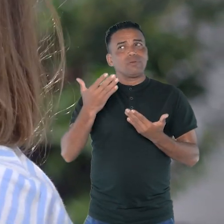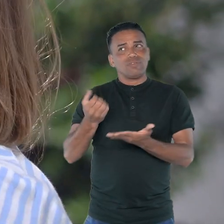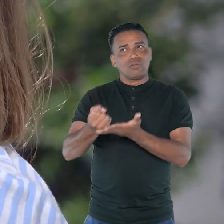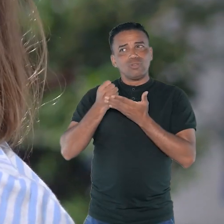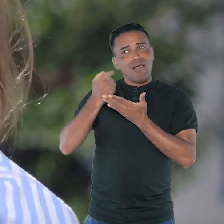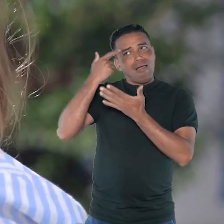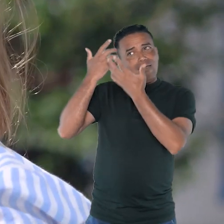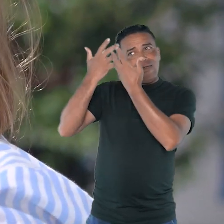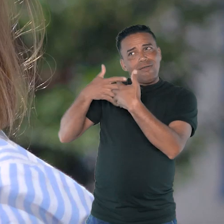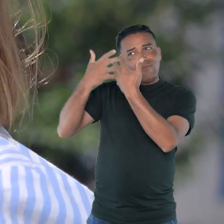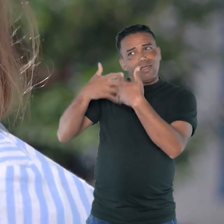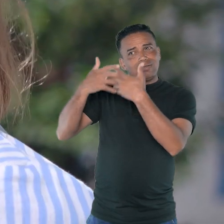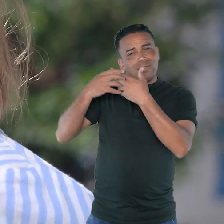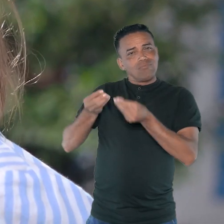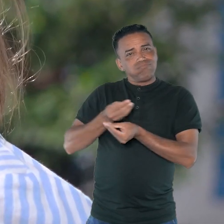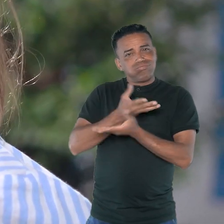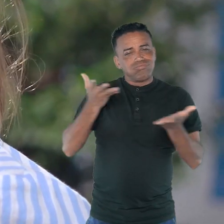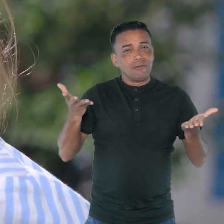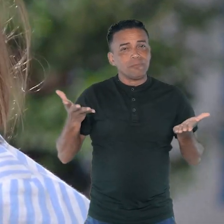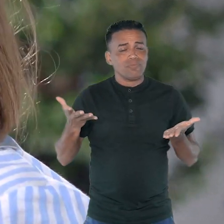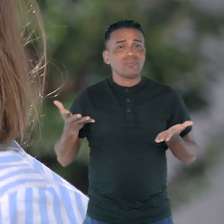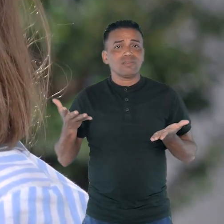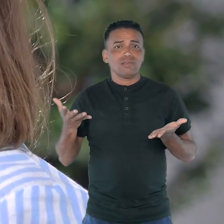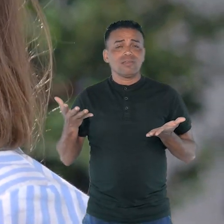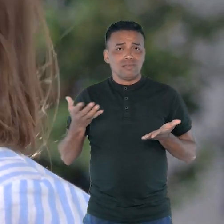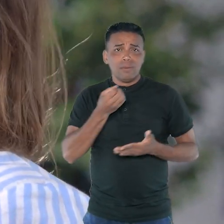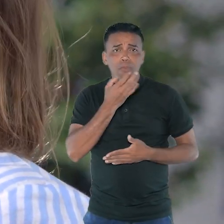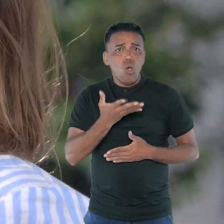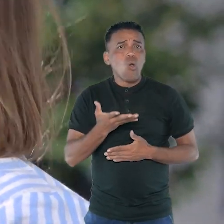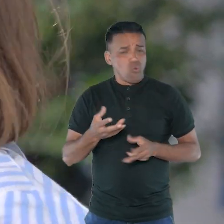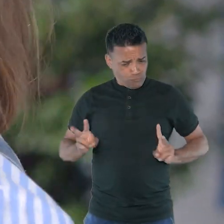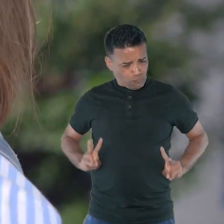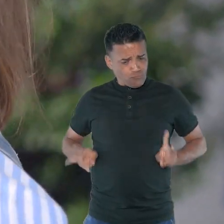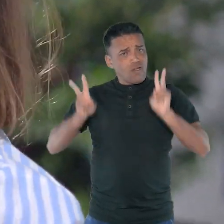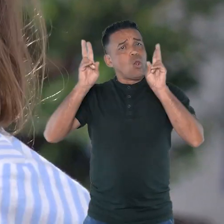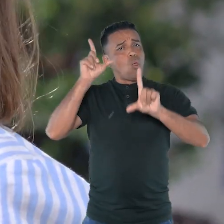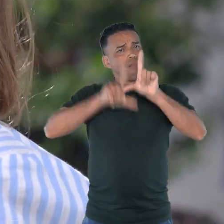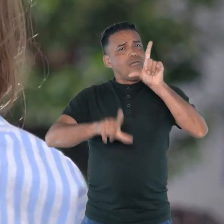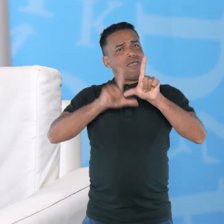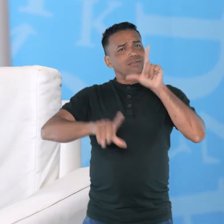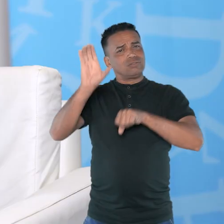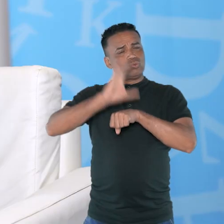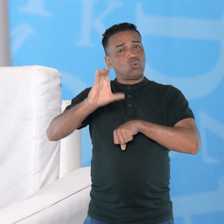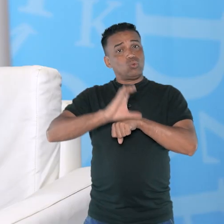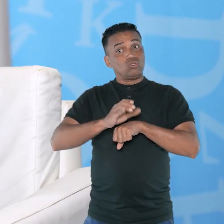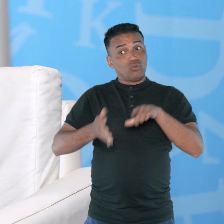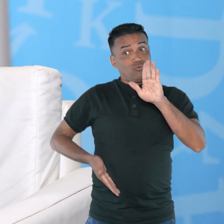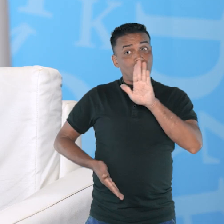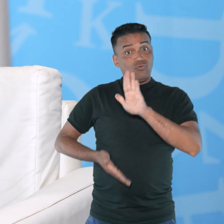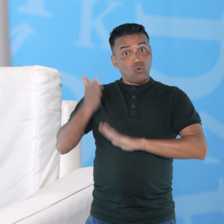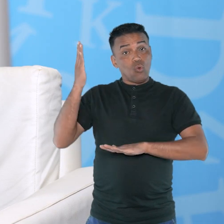reflexão, deixar uma reflexão de que vale a pena fazer letras. Porque quando eu saí de Paracatu e que eu resolvi fazer